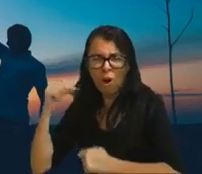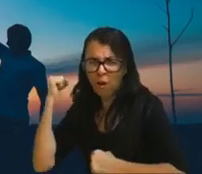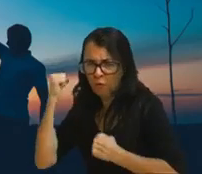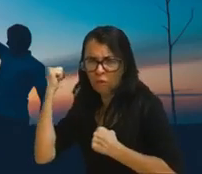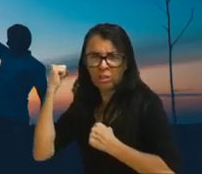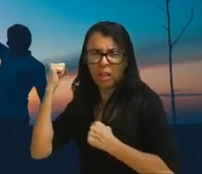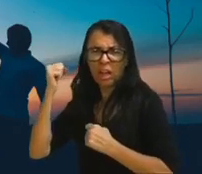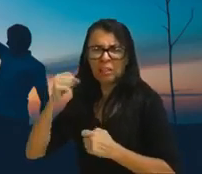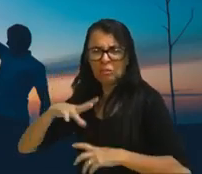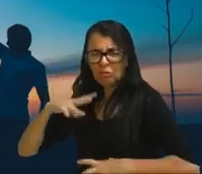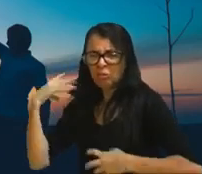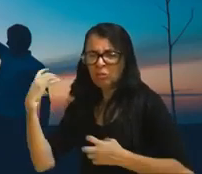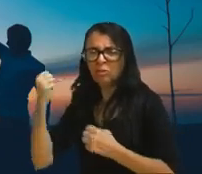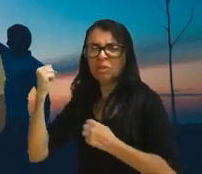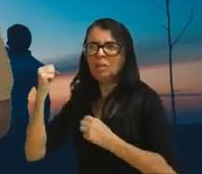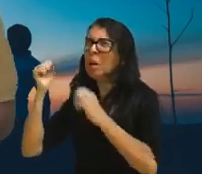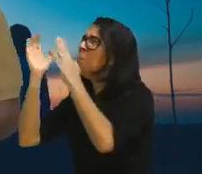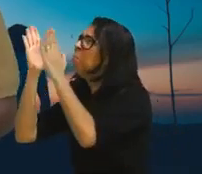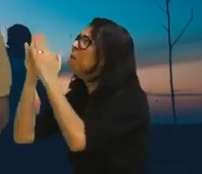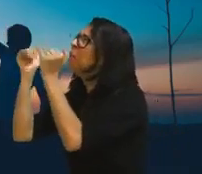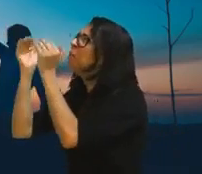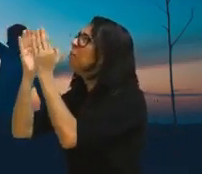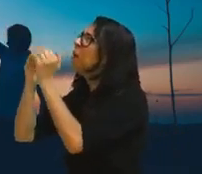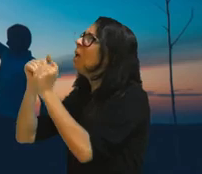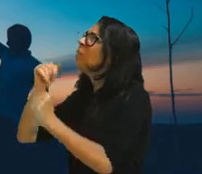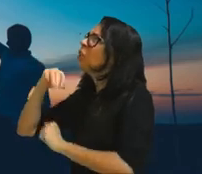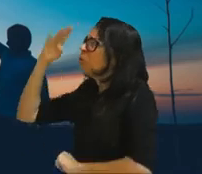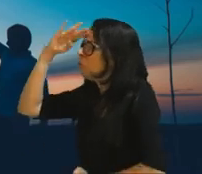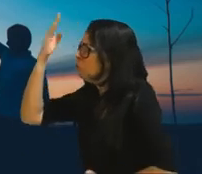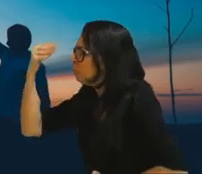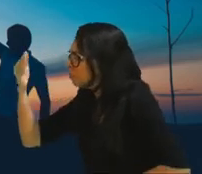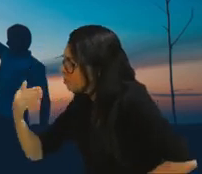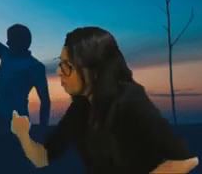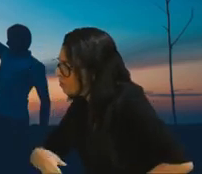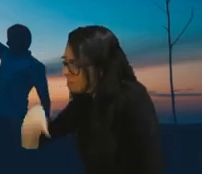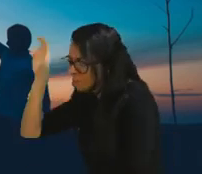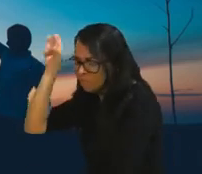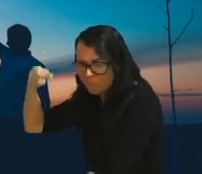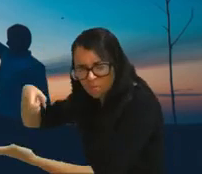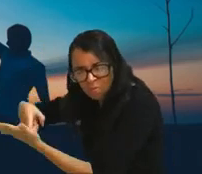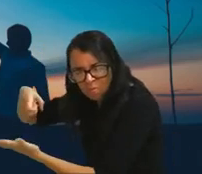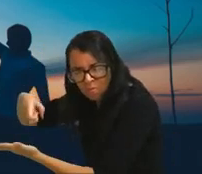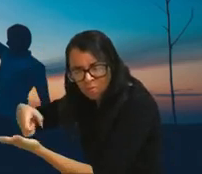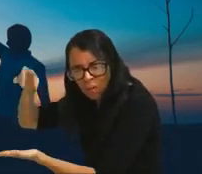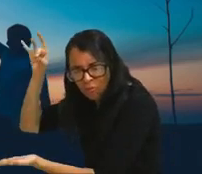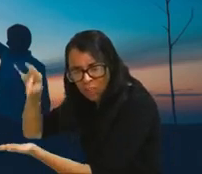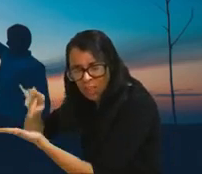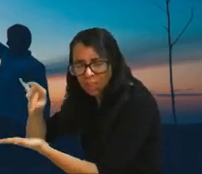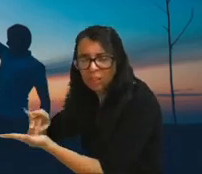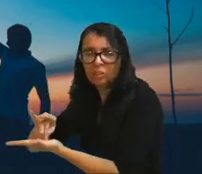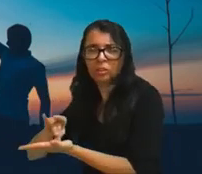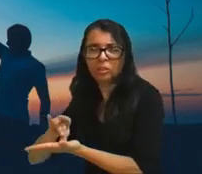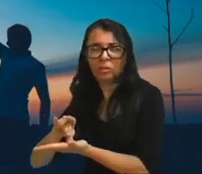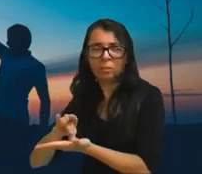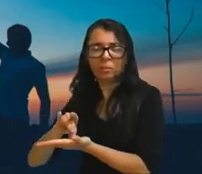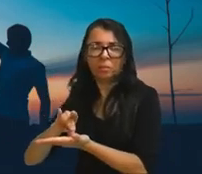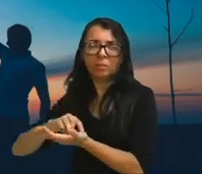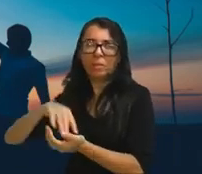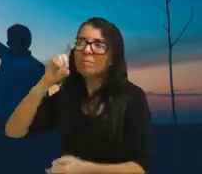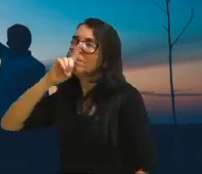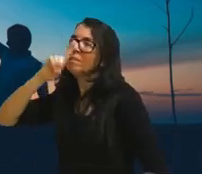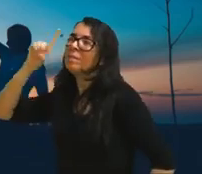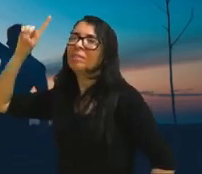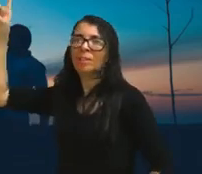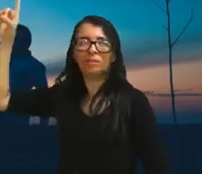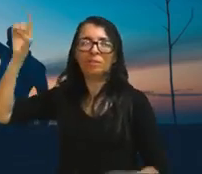Deus abençoe a sua vida, que Deus abençoe o seu lar, que Deus abençoe os seus filhos, que Deus abençoe o seu esposo, a sua